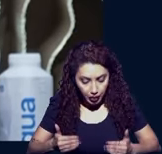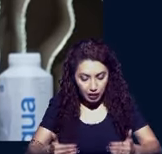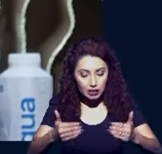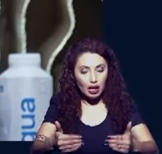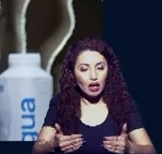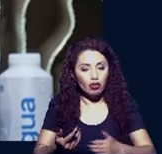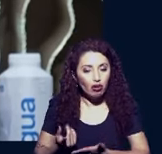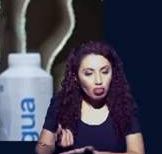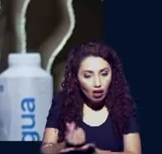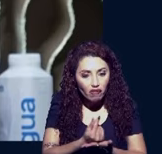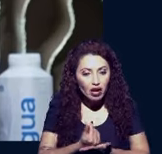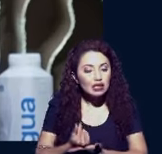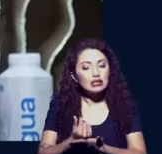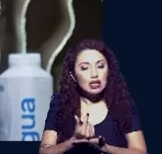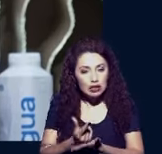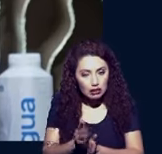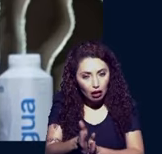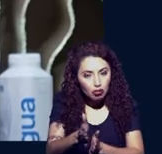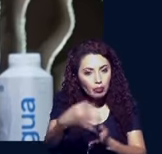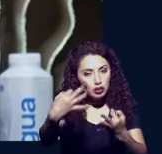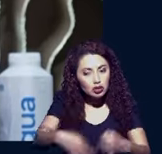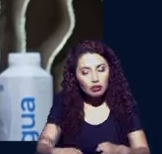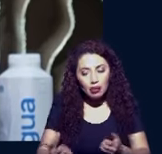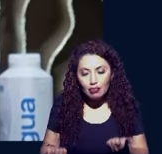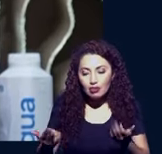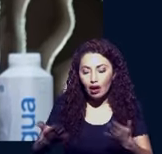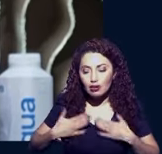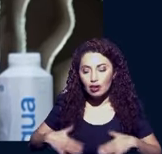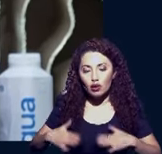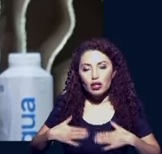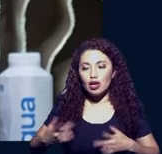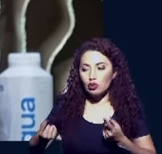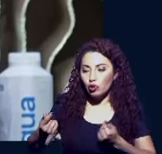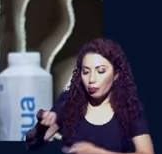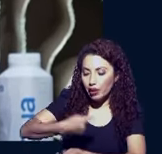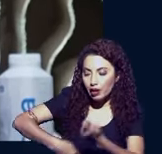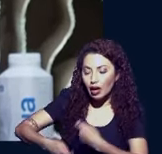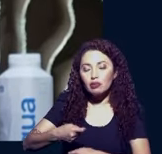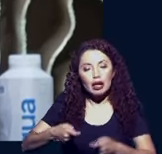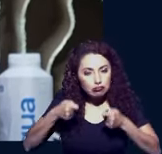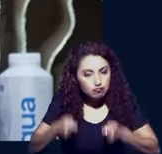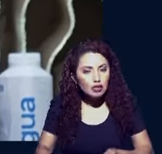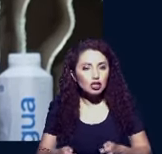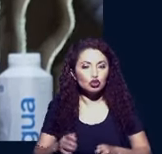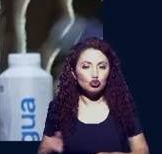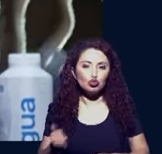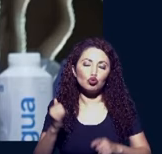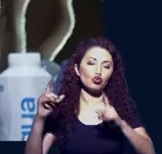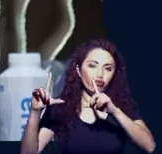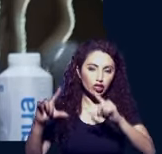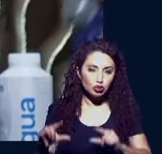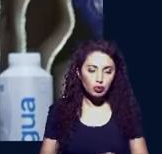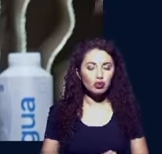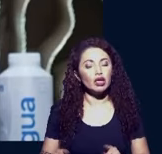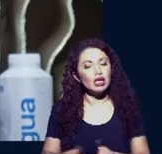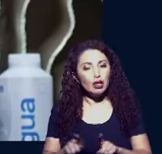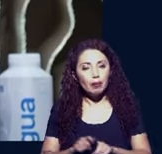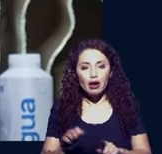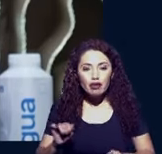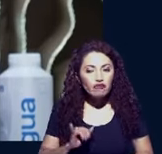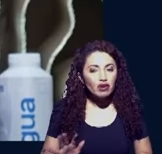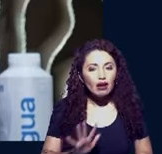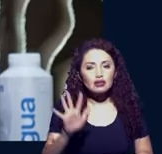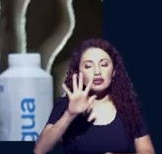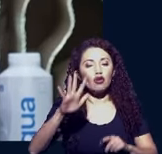rumo certo para tranquilizar o mercado garantir com que os juros possam reduzir com que a inflação possa estar estável e com que